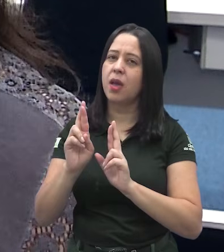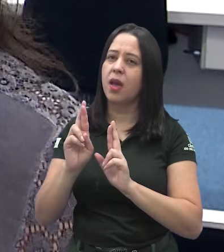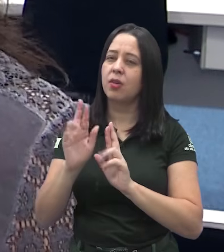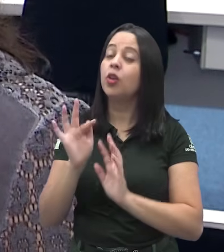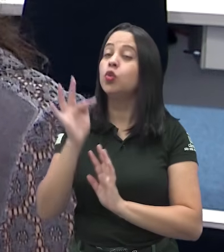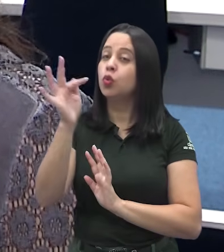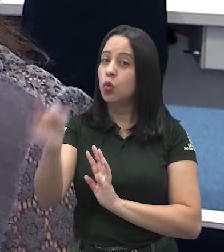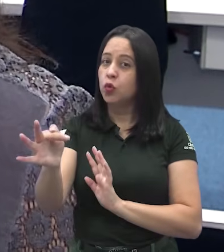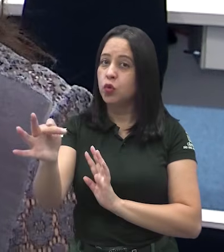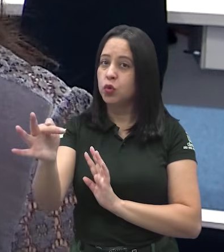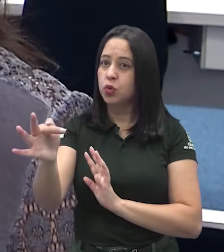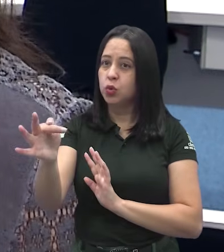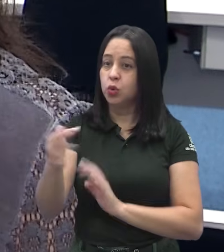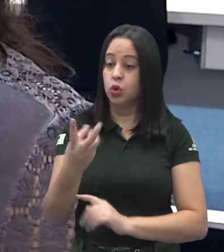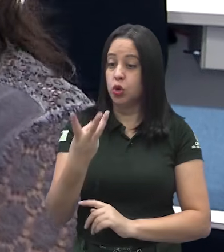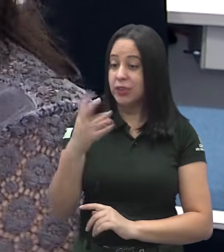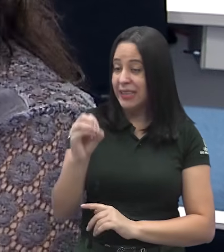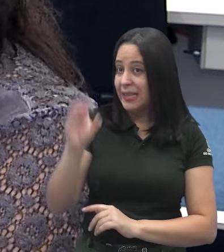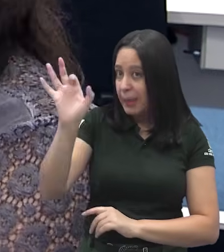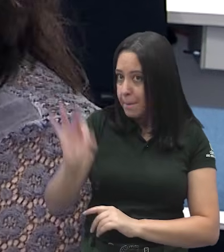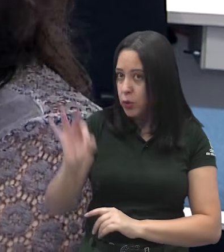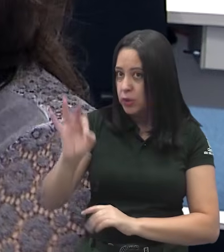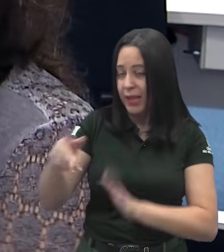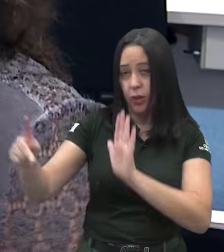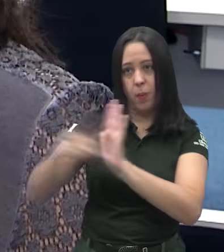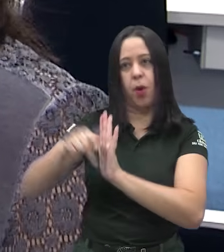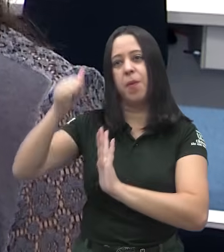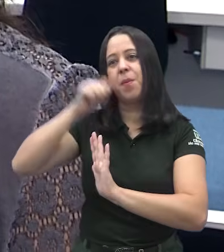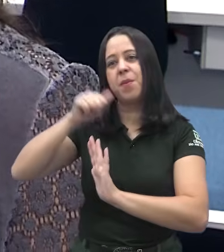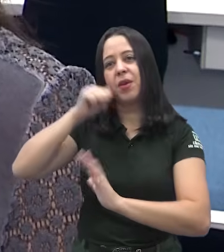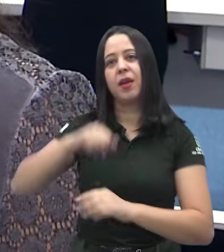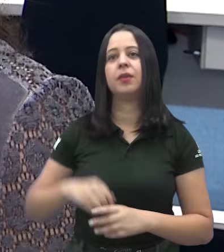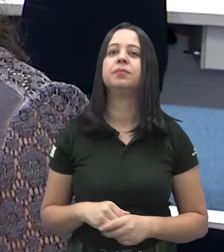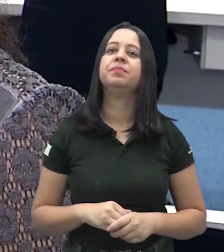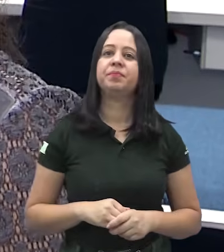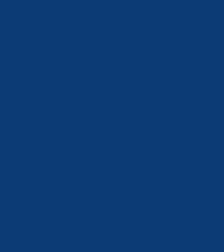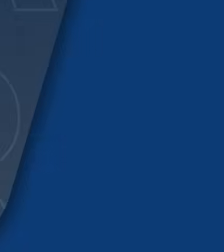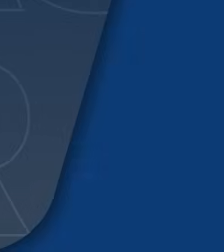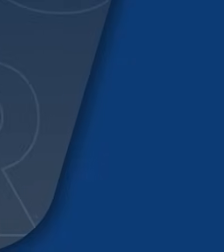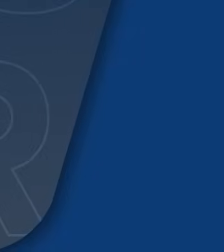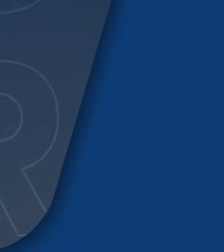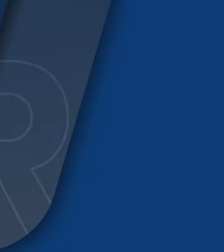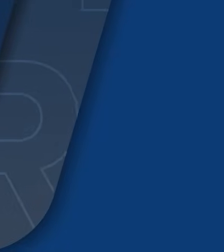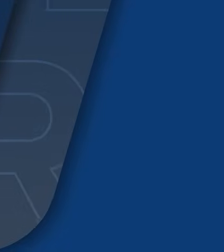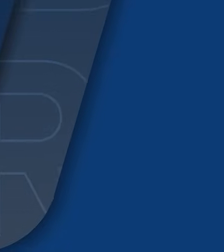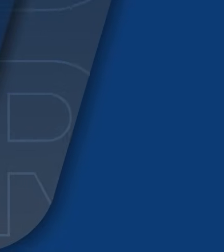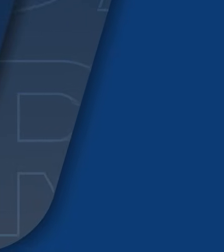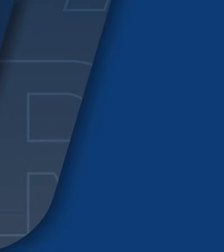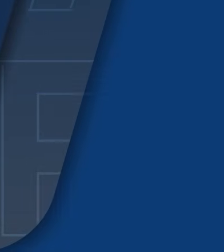que daqui a um tempo 30% das cadeiras sejam para as mulheres.